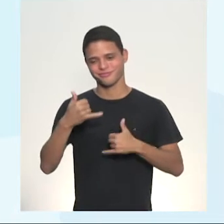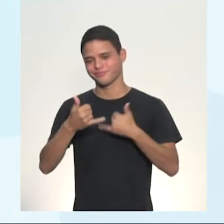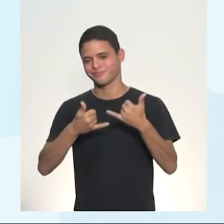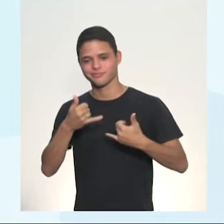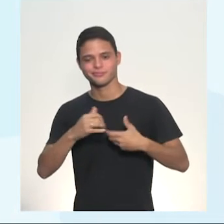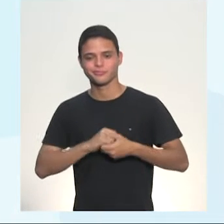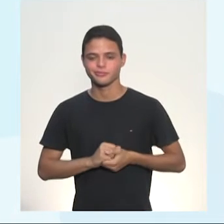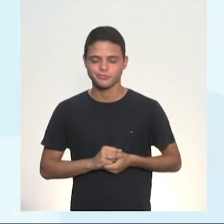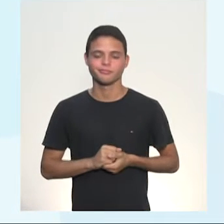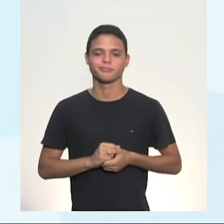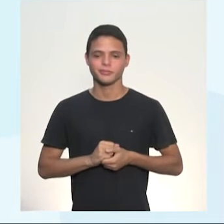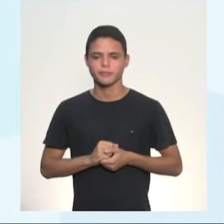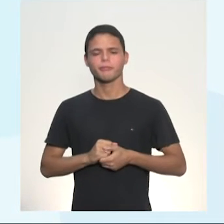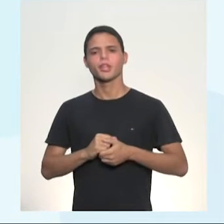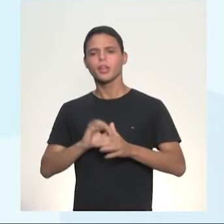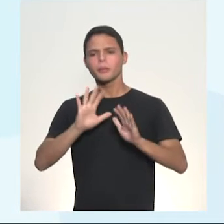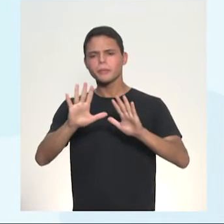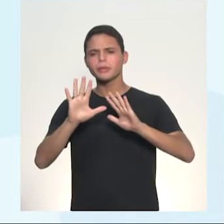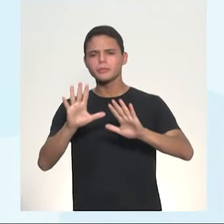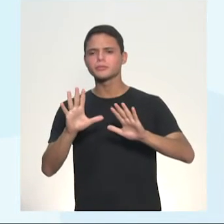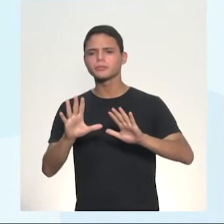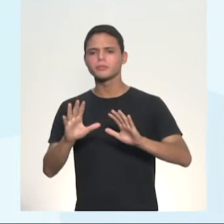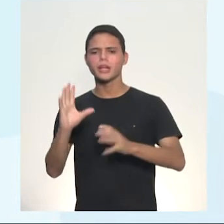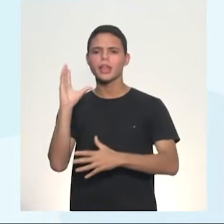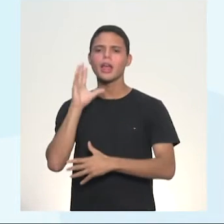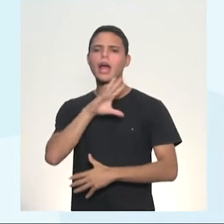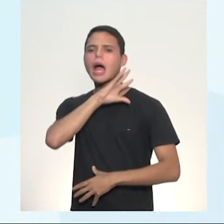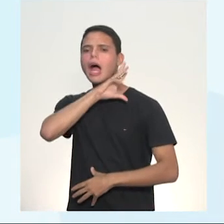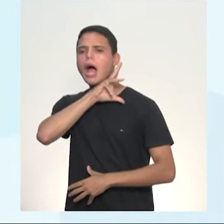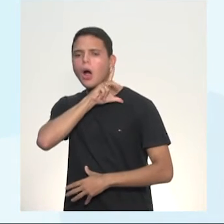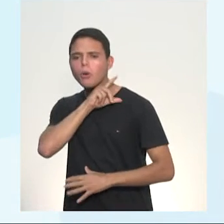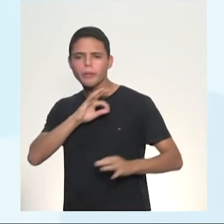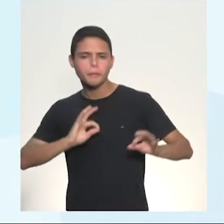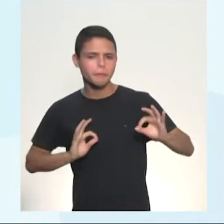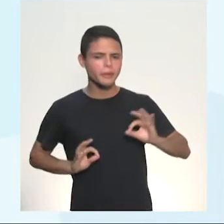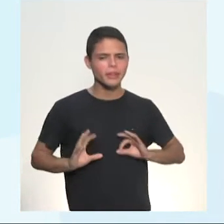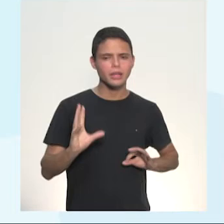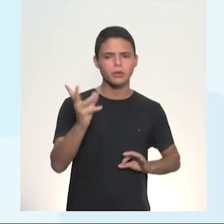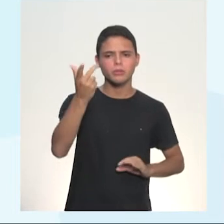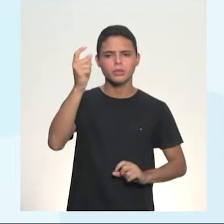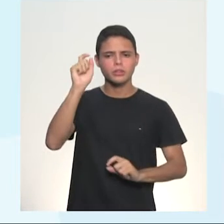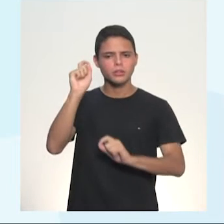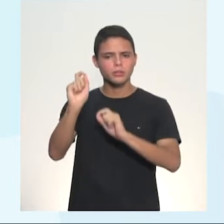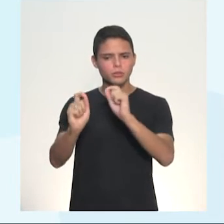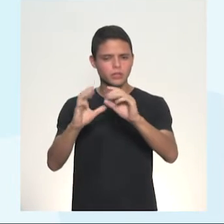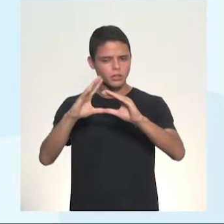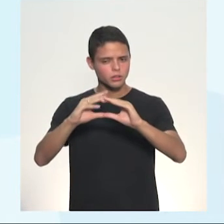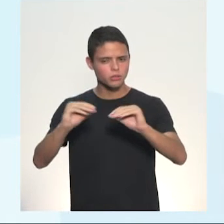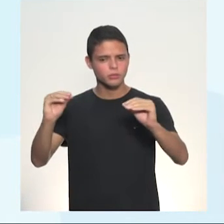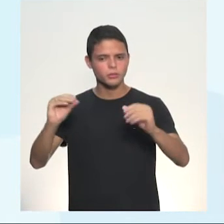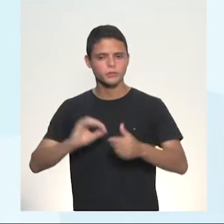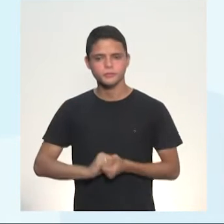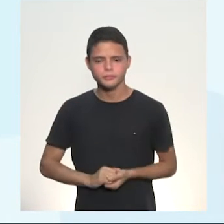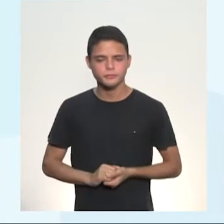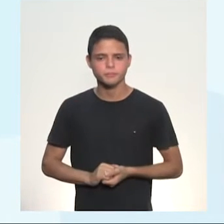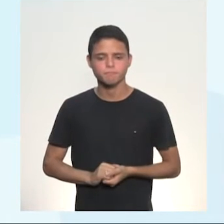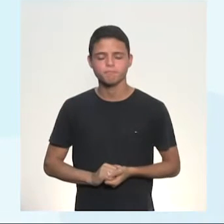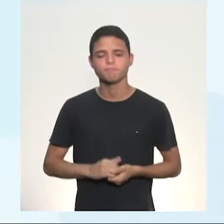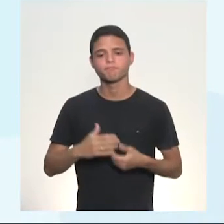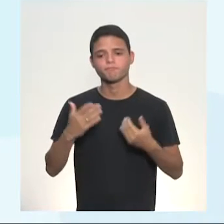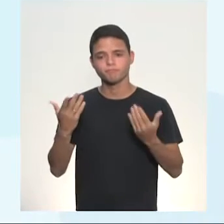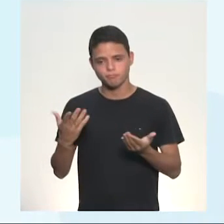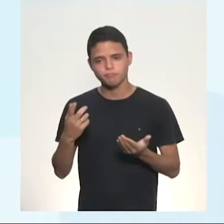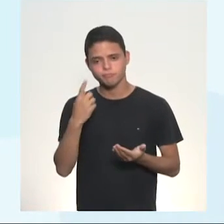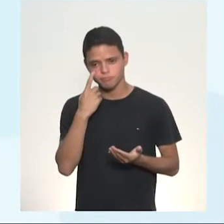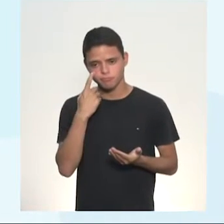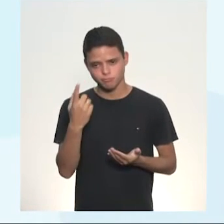o que afeta a gente se a onça pintada desaparecer? Vamos ver se eles conseguem mandar. Você viu tudo isso aí que a gente está vendo hoje aqui, gente? É pensar